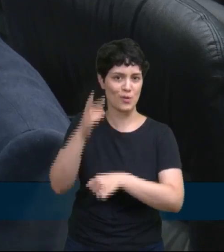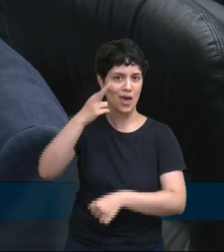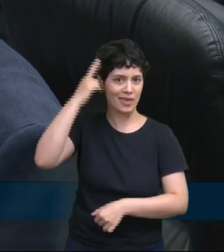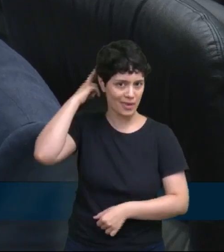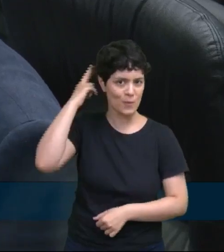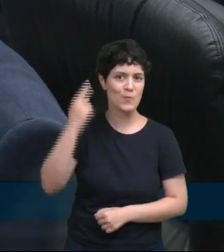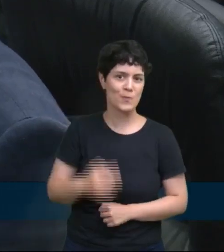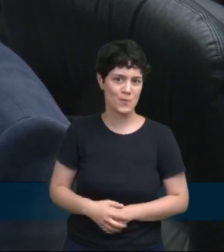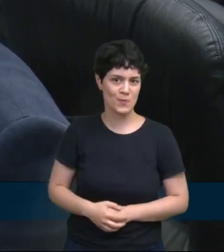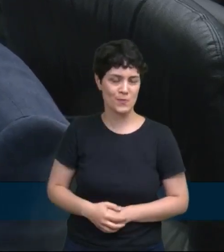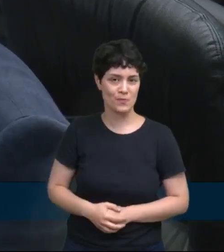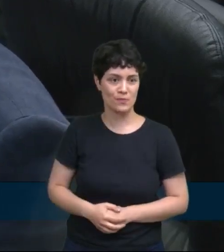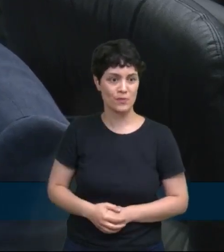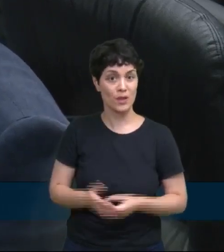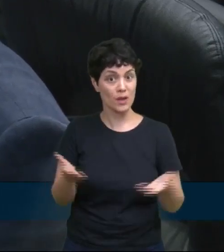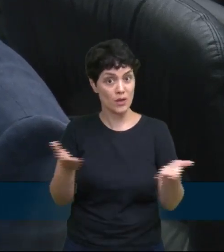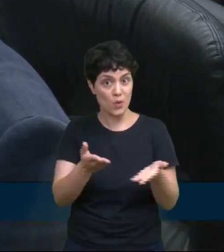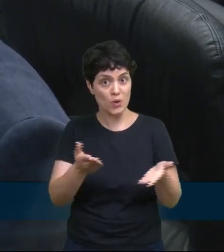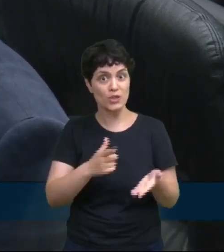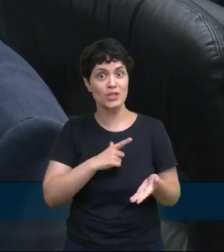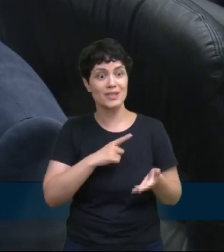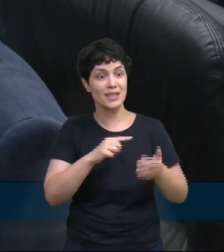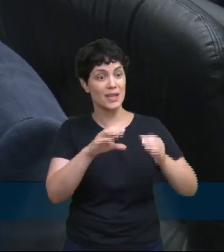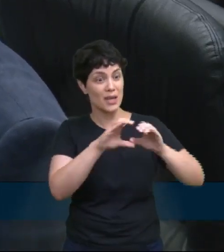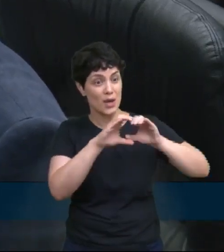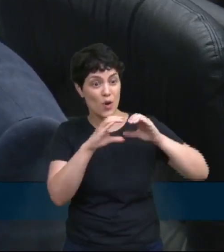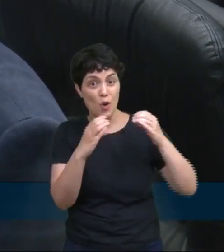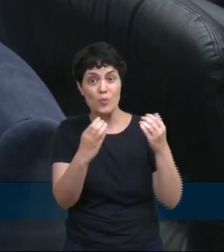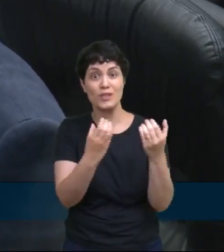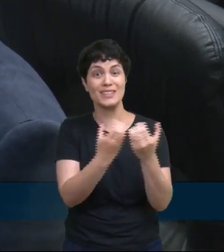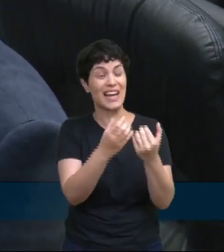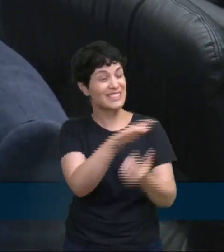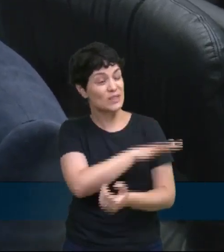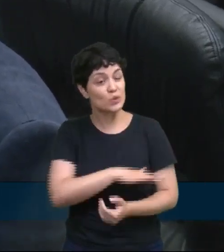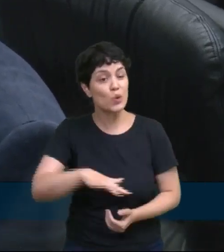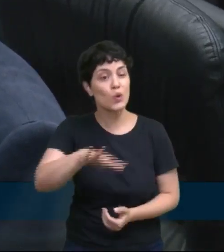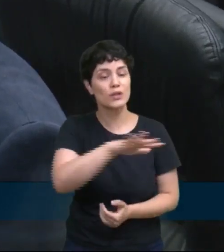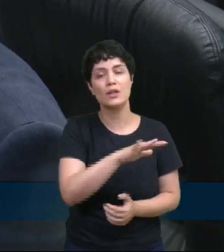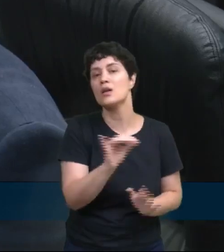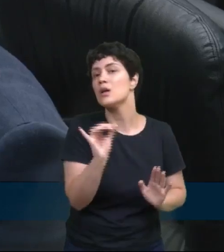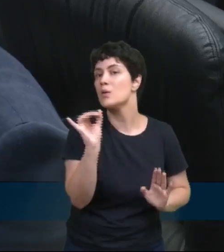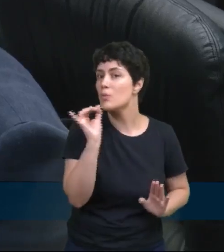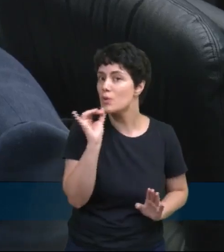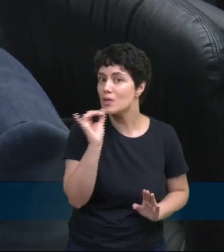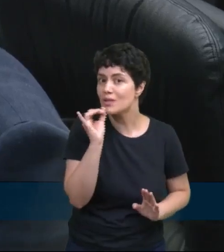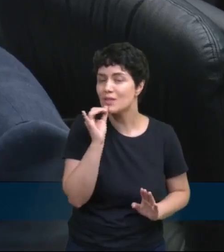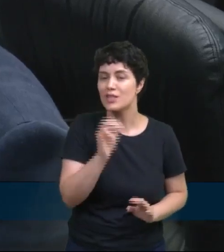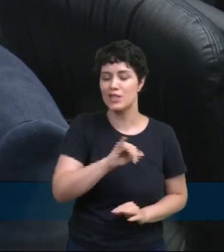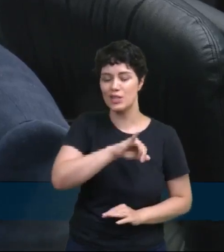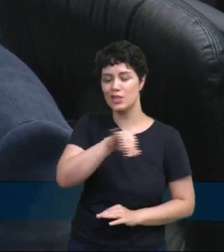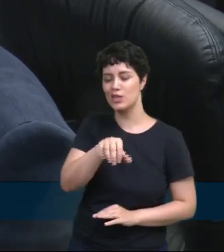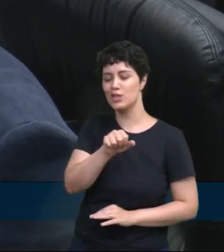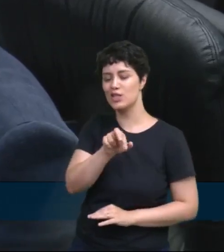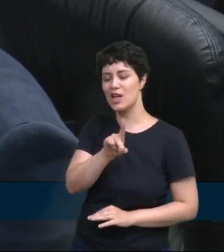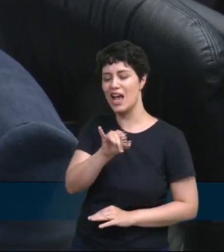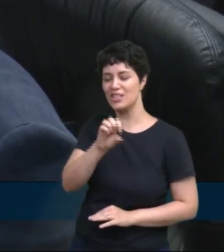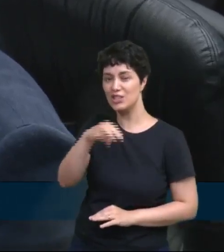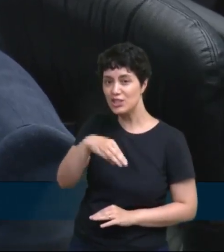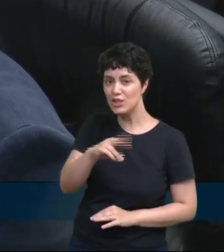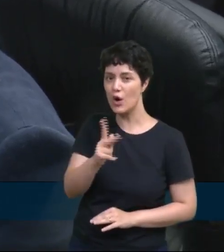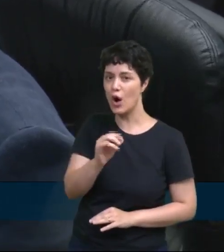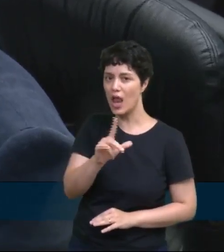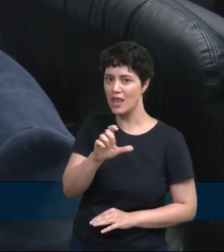e hoje comunidades inteiras. Cito, a título de exemplo, a comunidade do Jardim Holandês, do